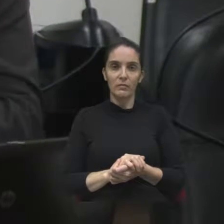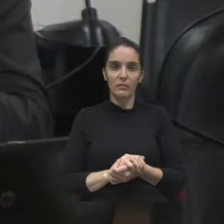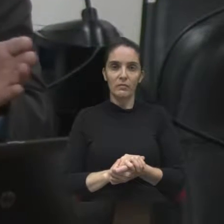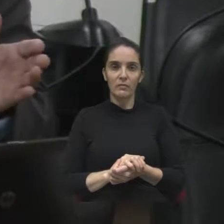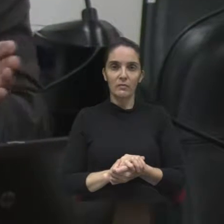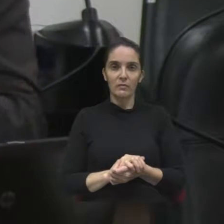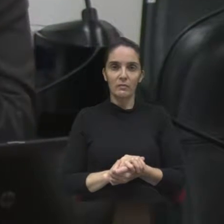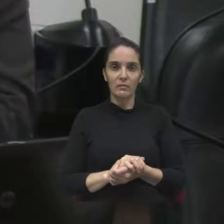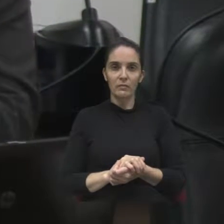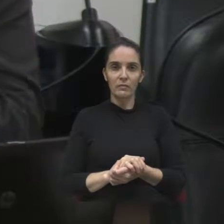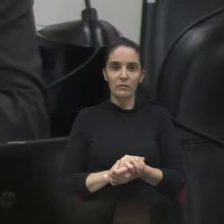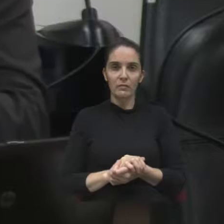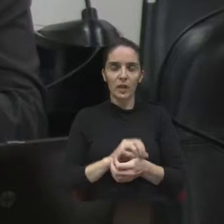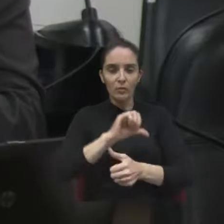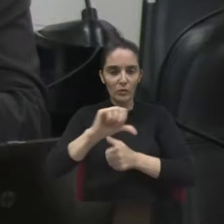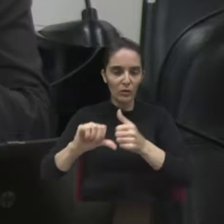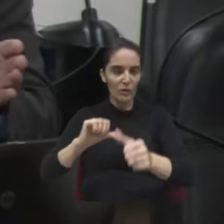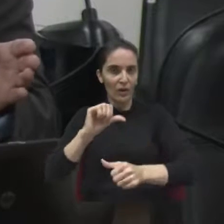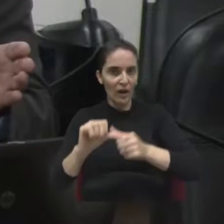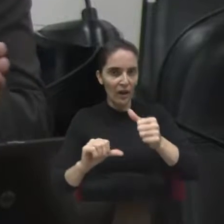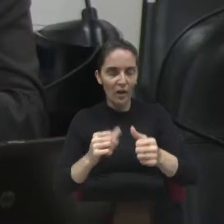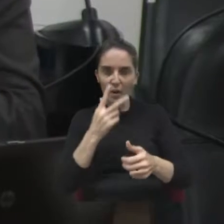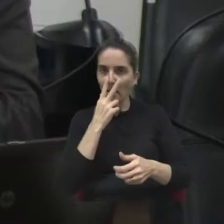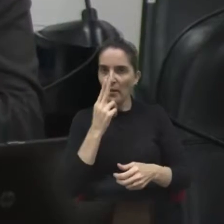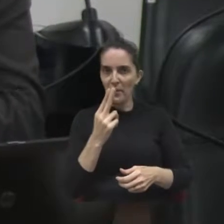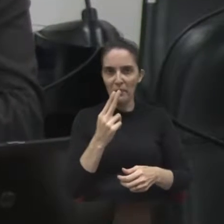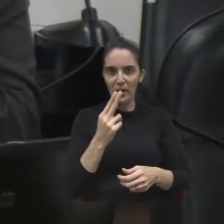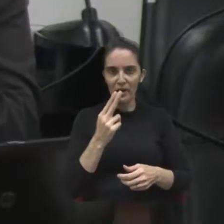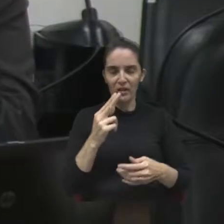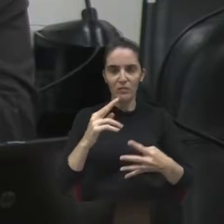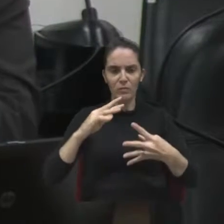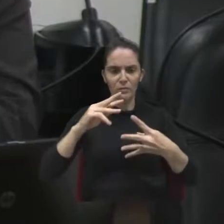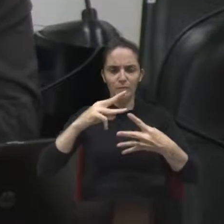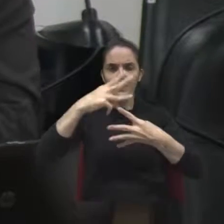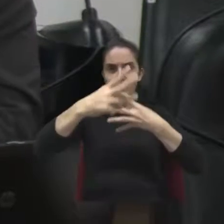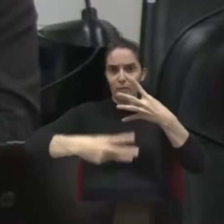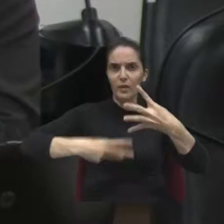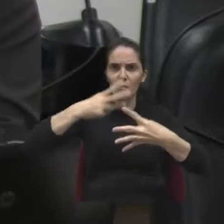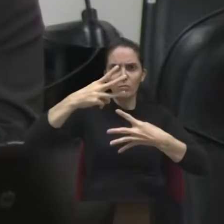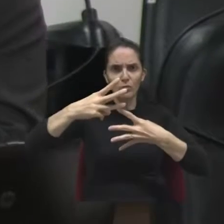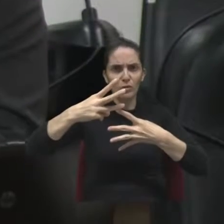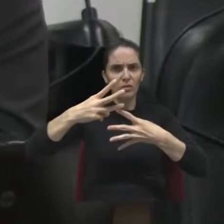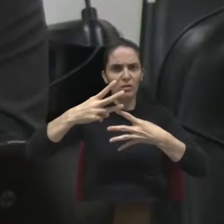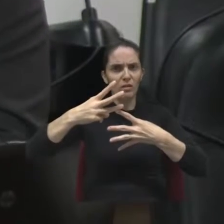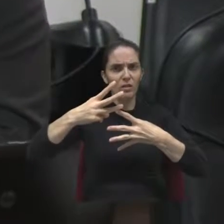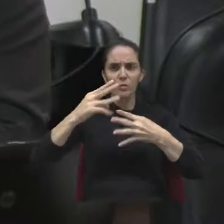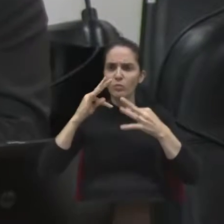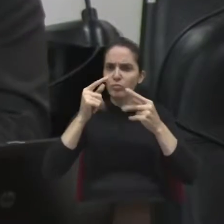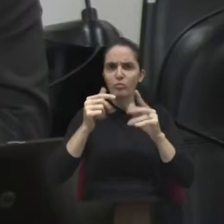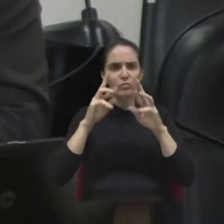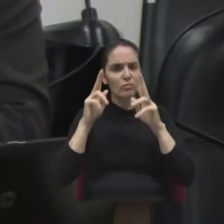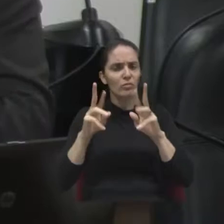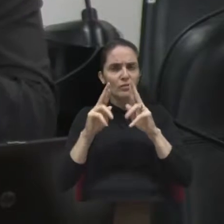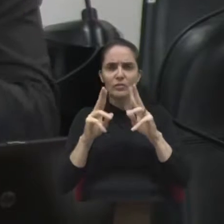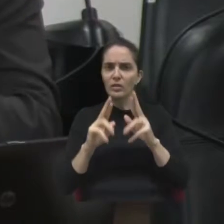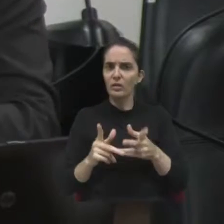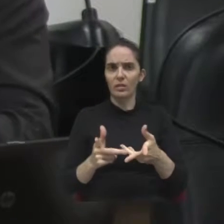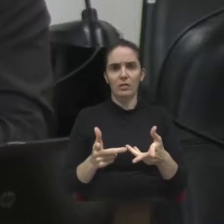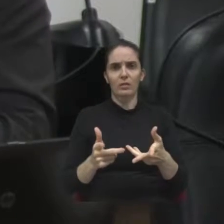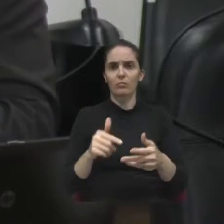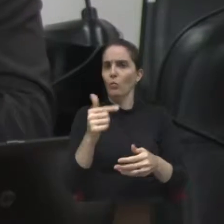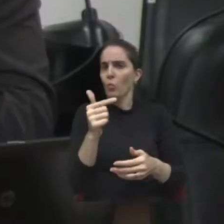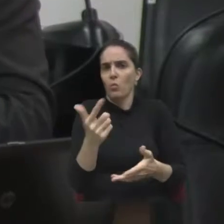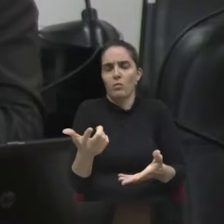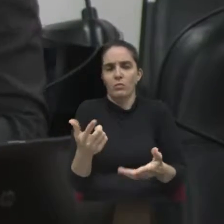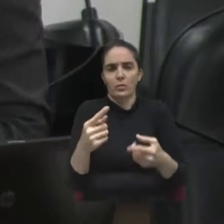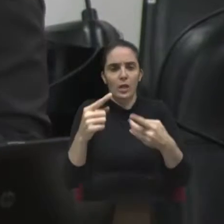uma mudança em todas as estações do ano, já não existe mais determinado, verão, outono,